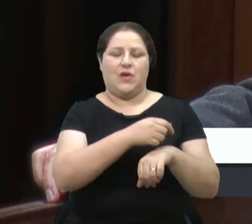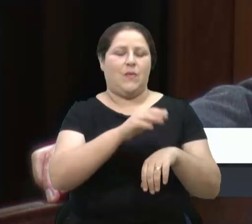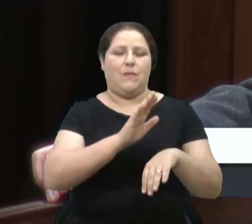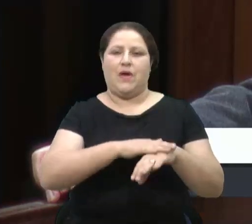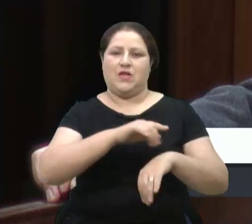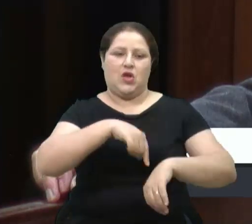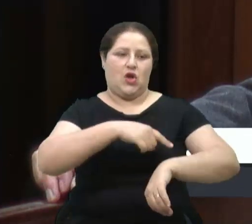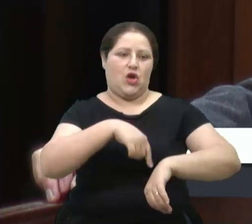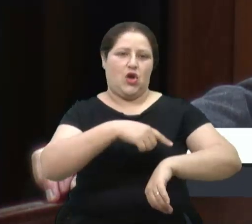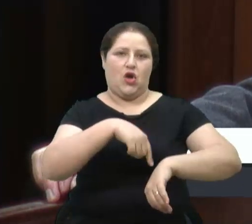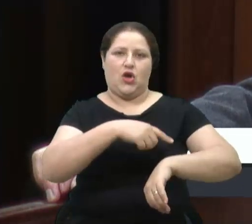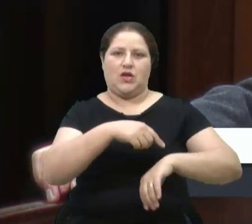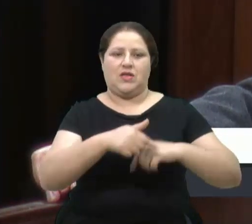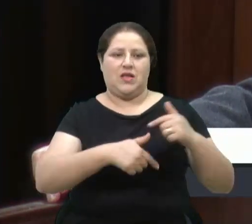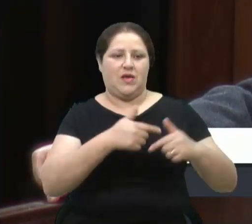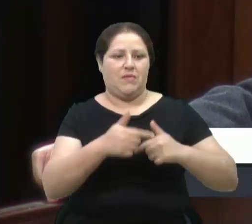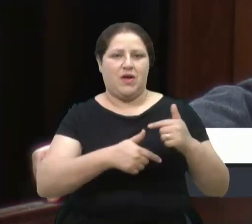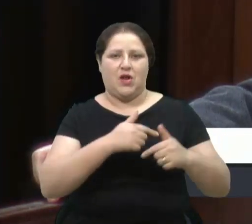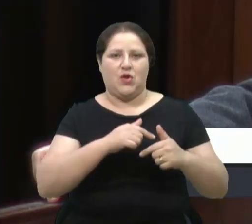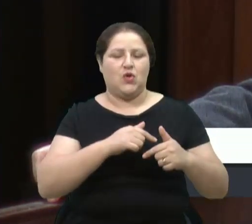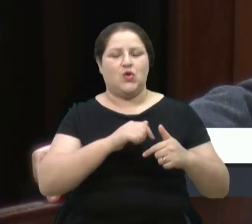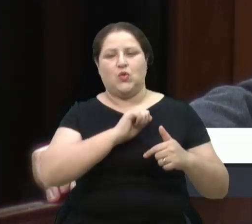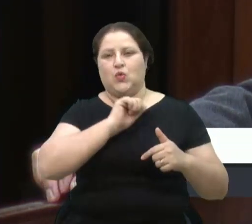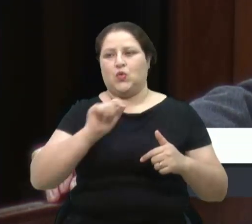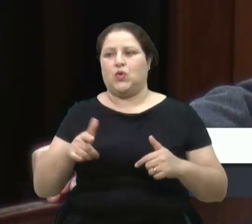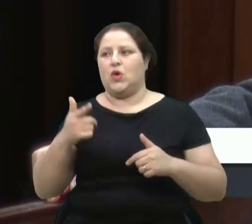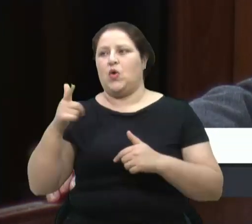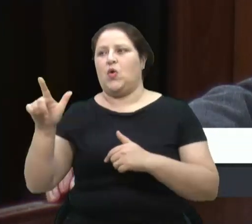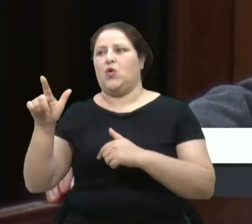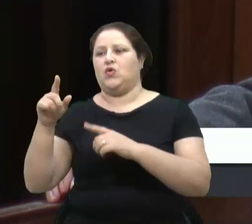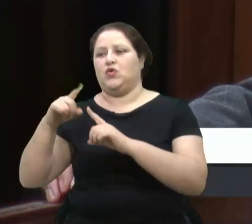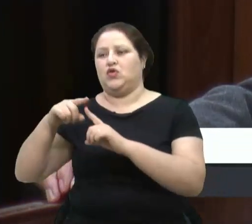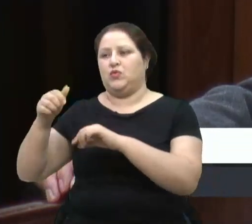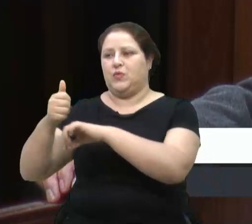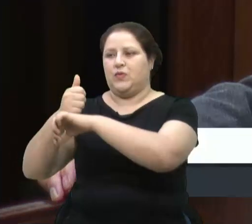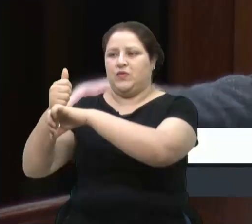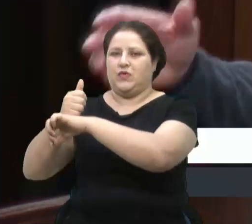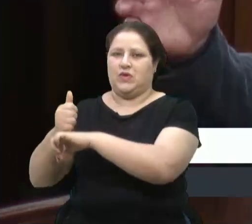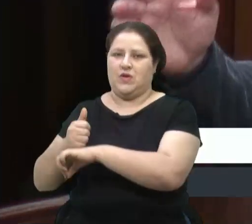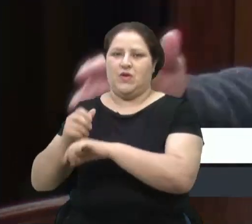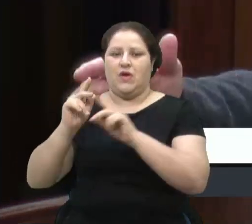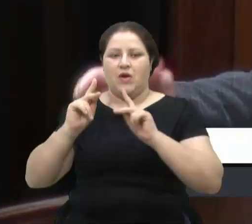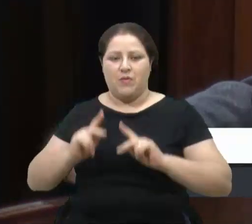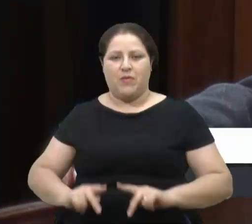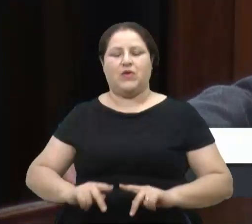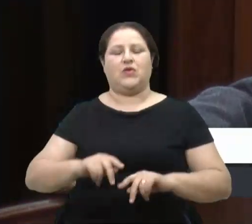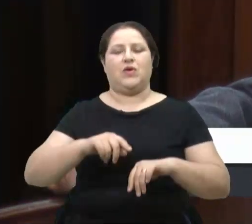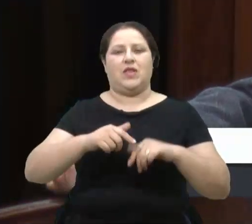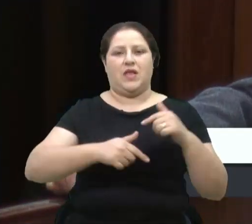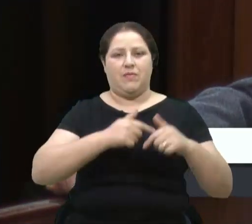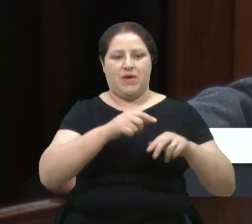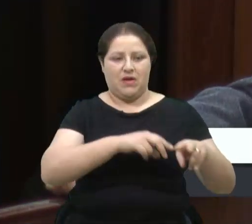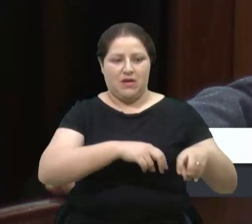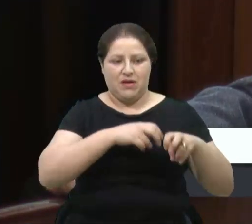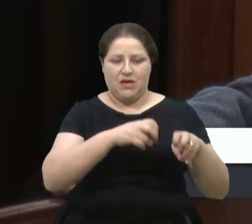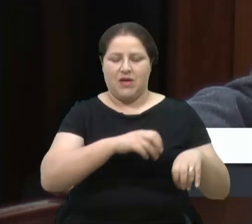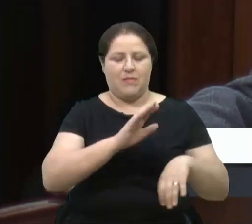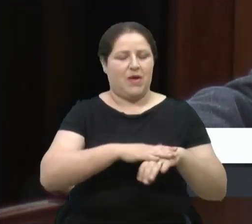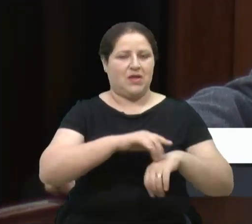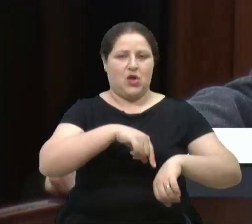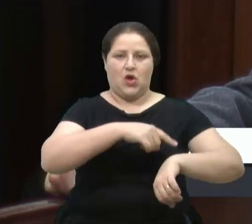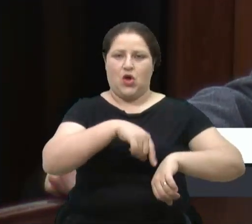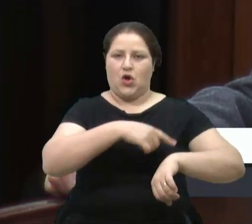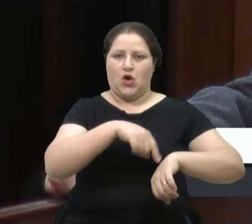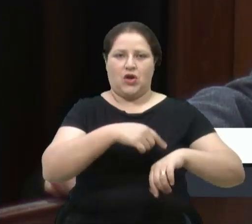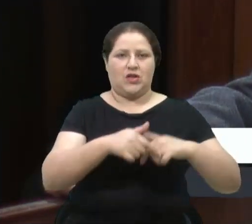trabalho de todas as forças de trabalhadores da nossa nação é o agricultor que tem a maior jornada é o